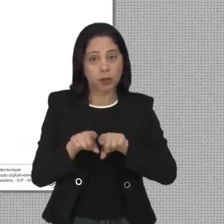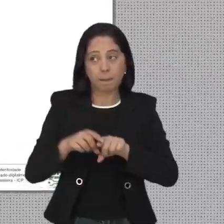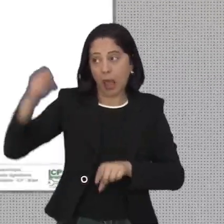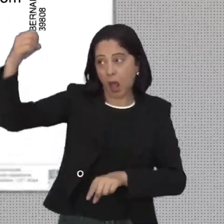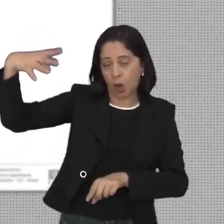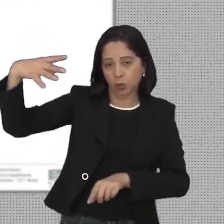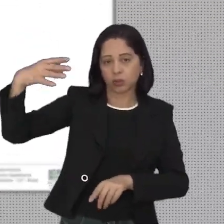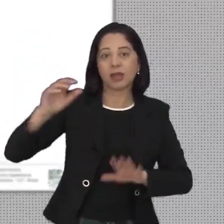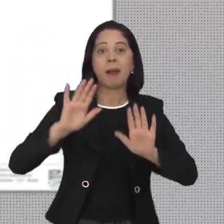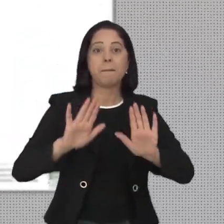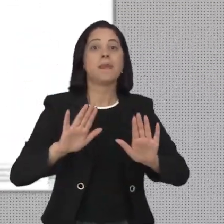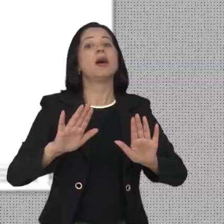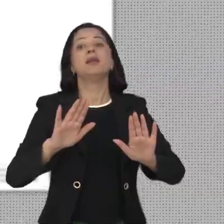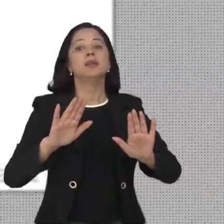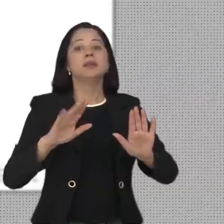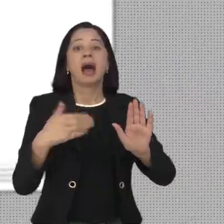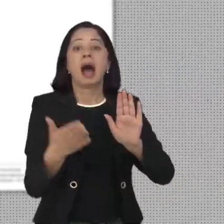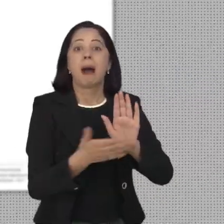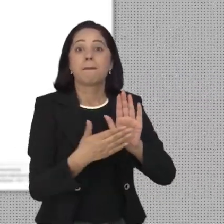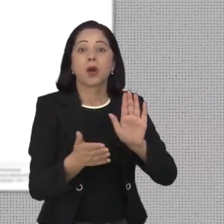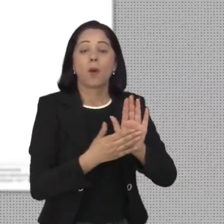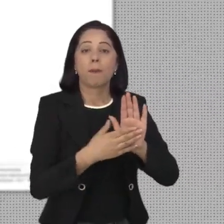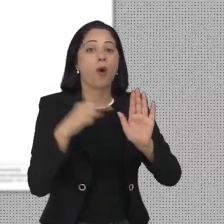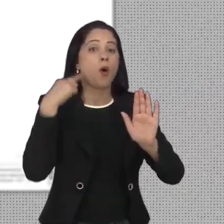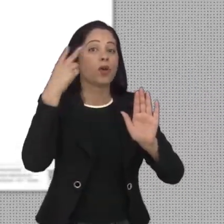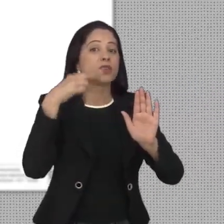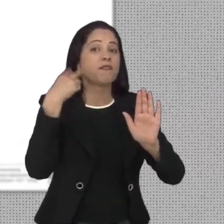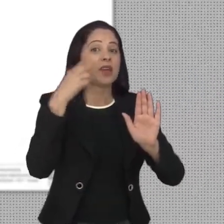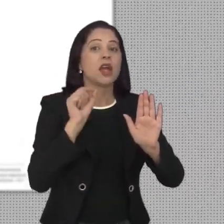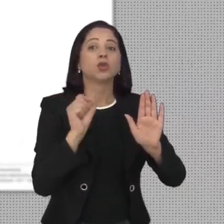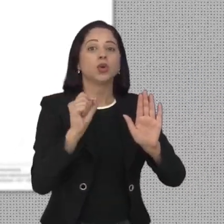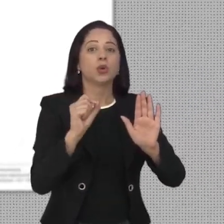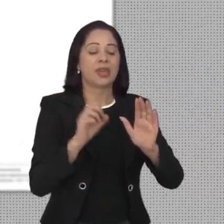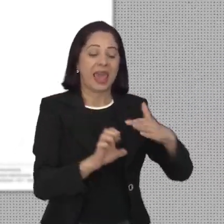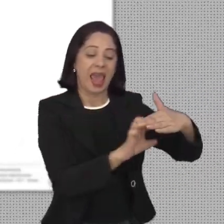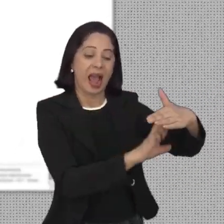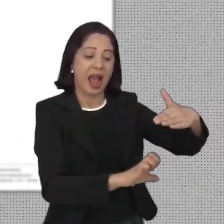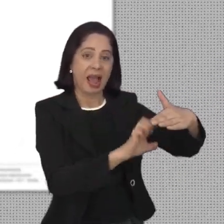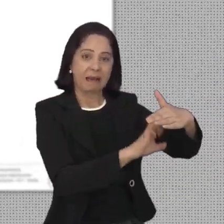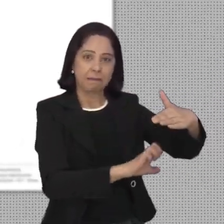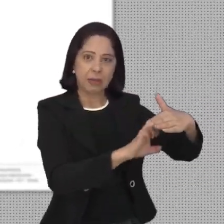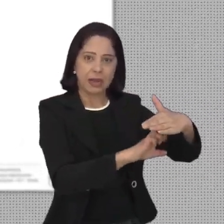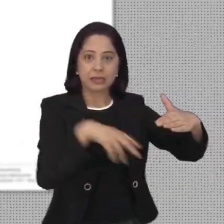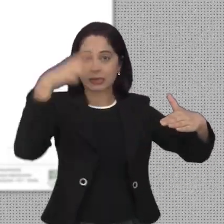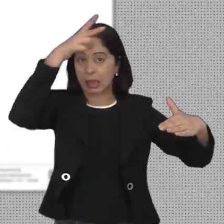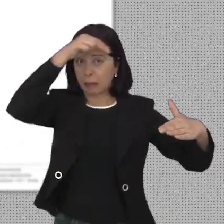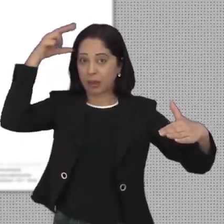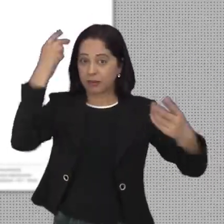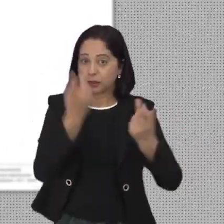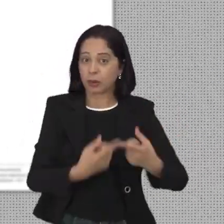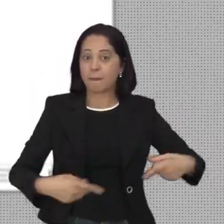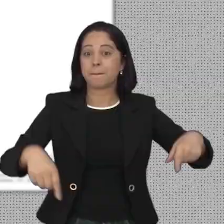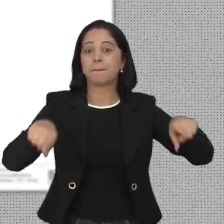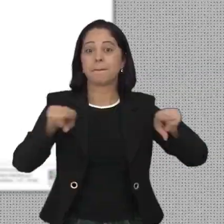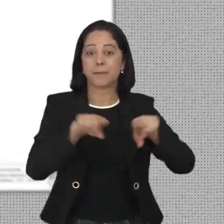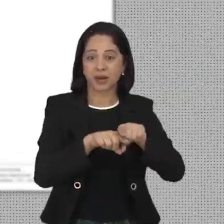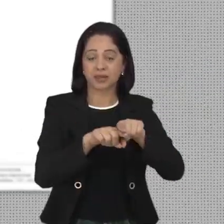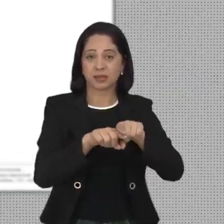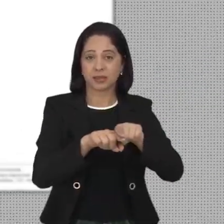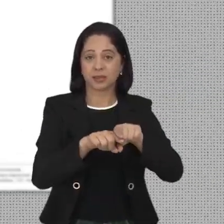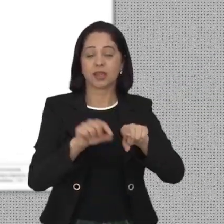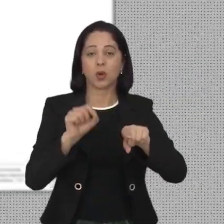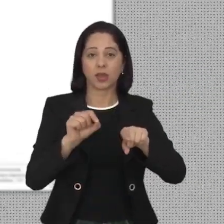proposta do vereador se dá por uma parceria entre pessoa física ou empresa e prefeitura na qual o